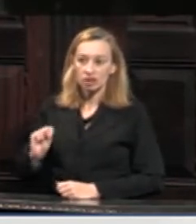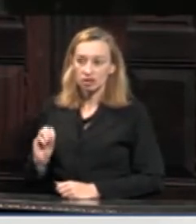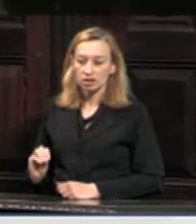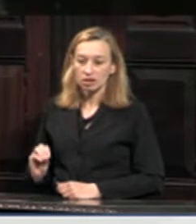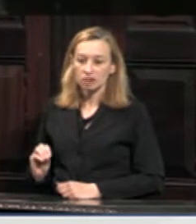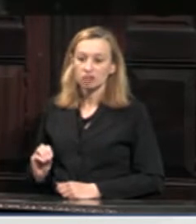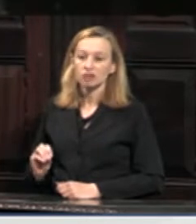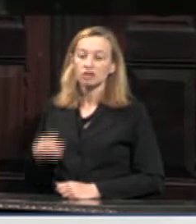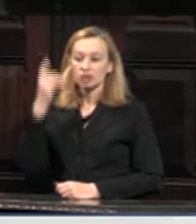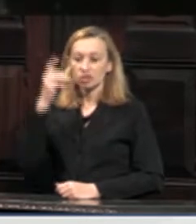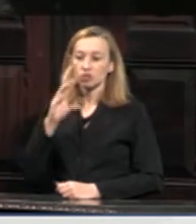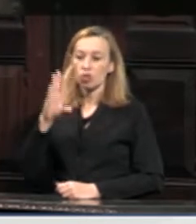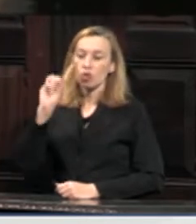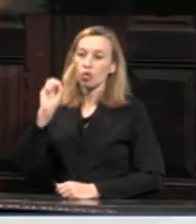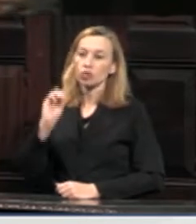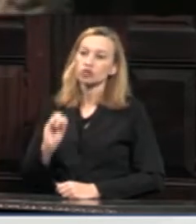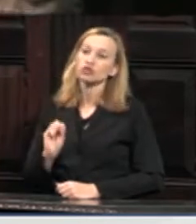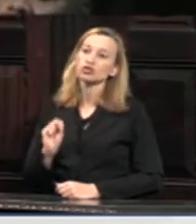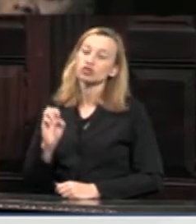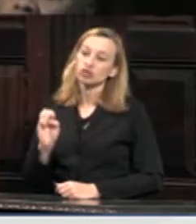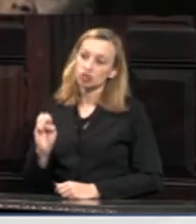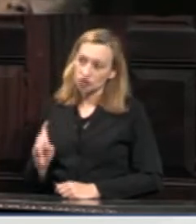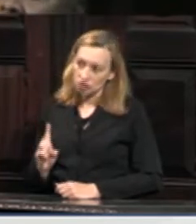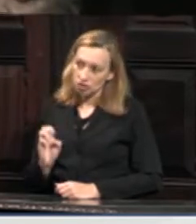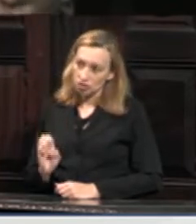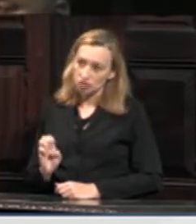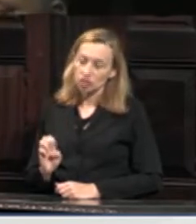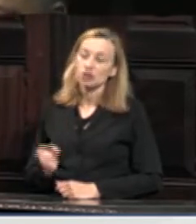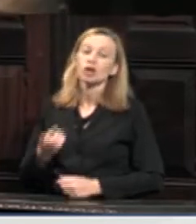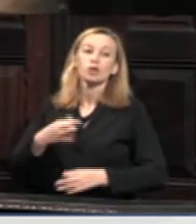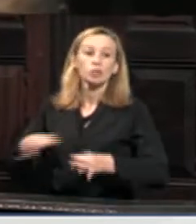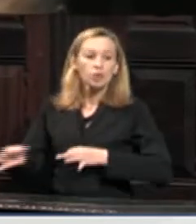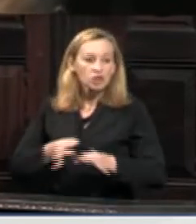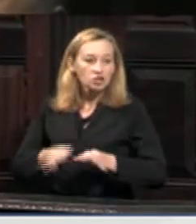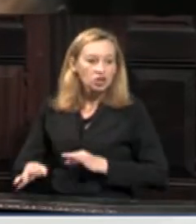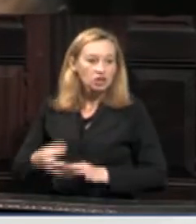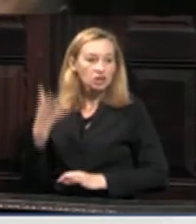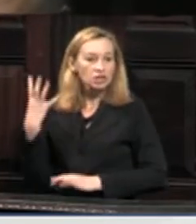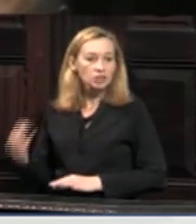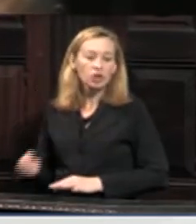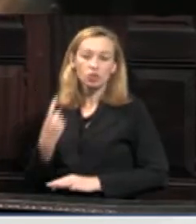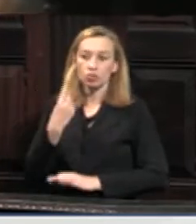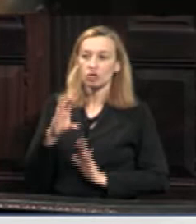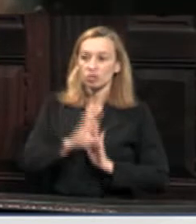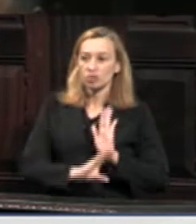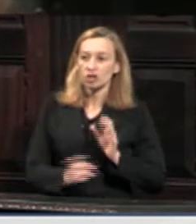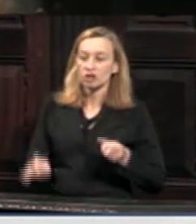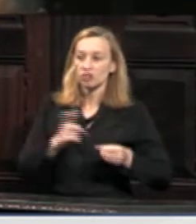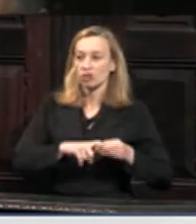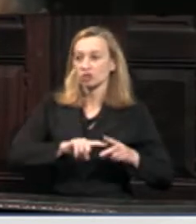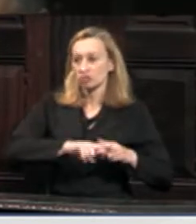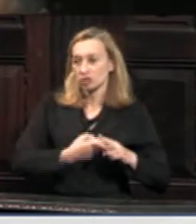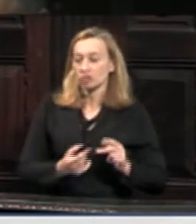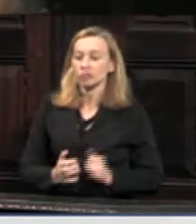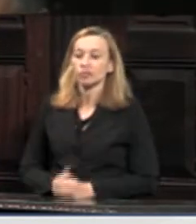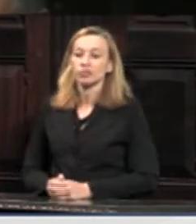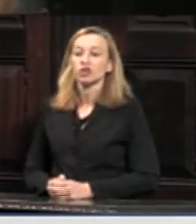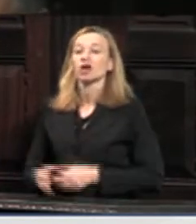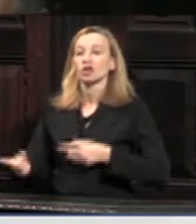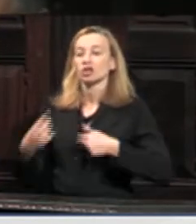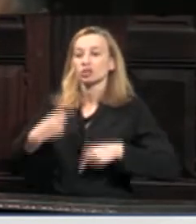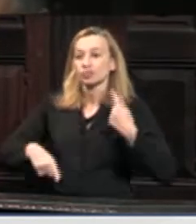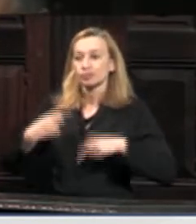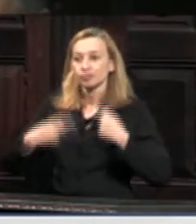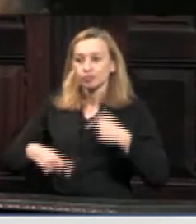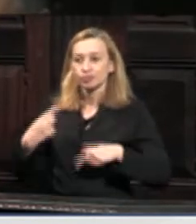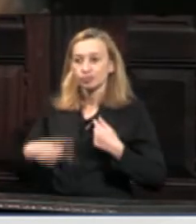deputado Conde Bittencourt. O projeto recebeu uma emenda e retorna às comissões. Em